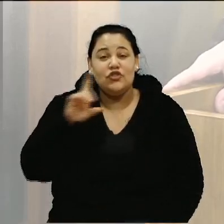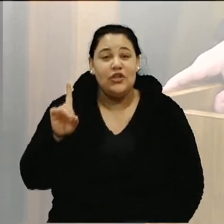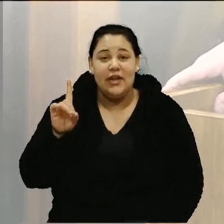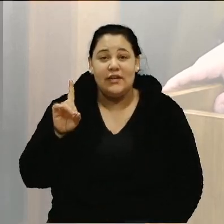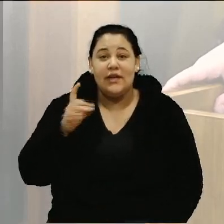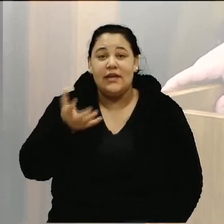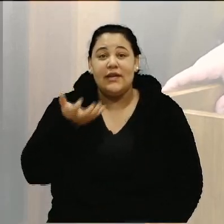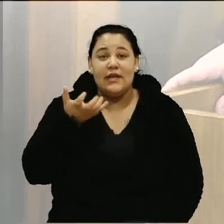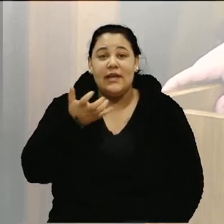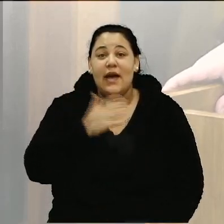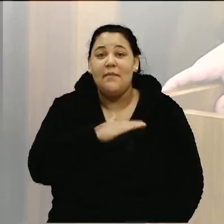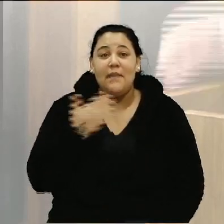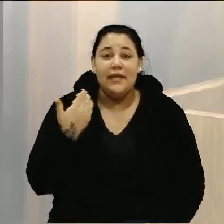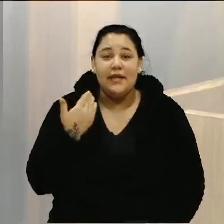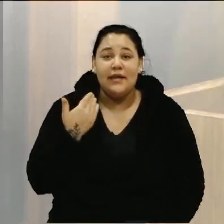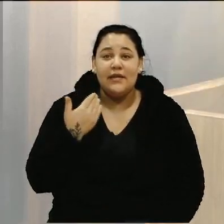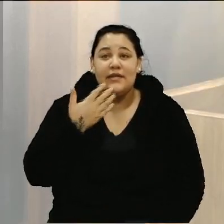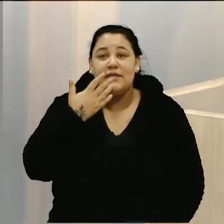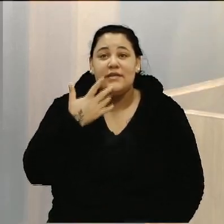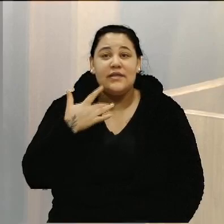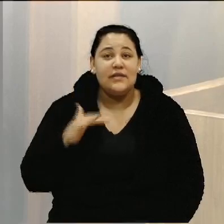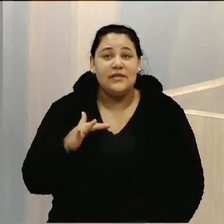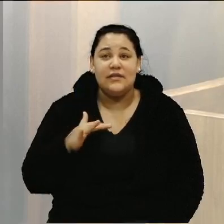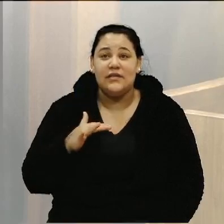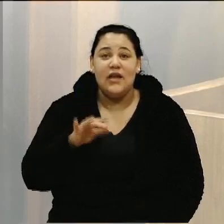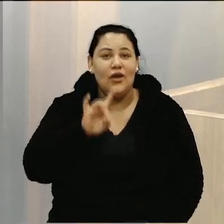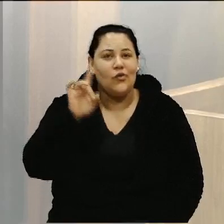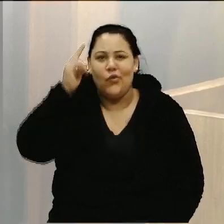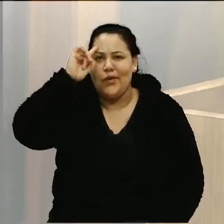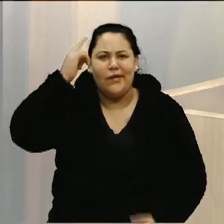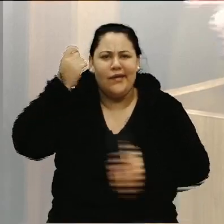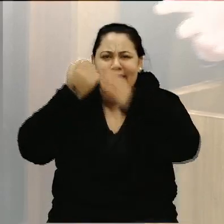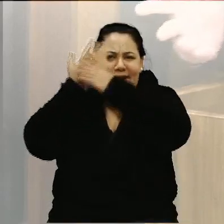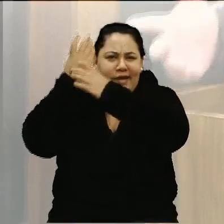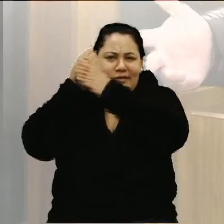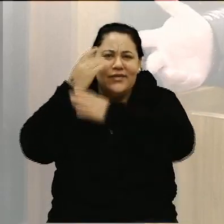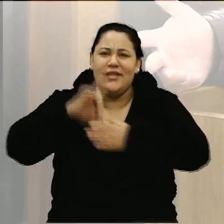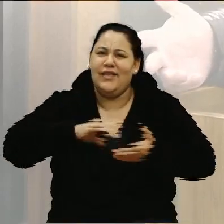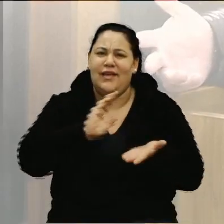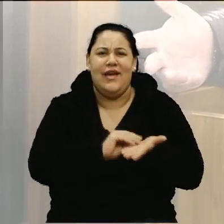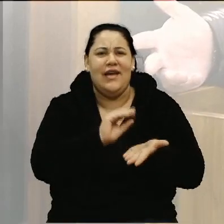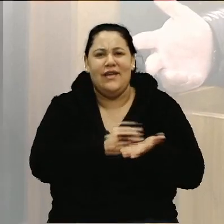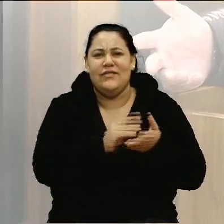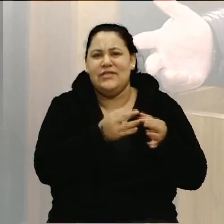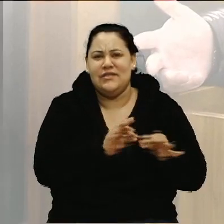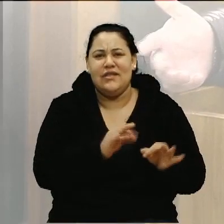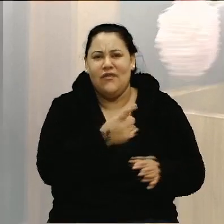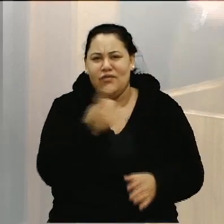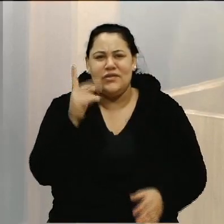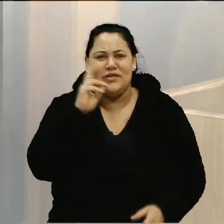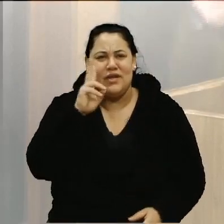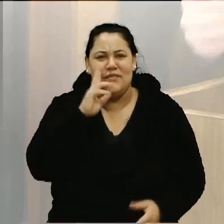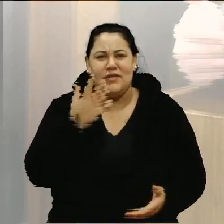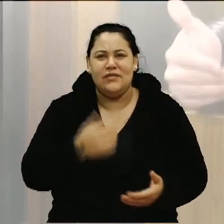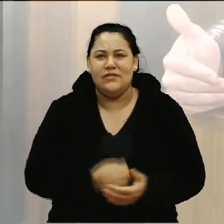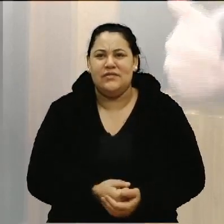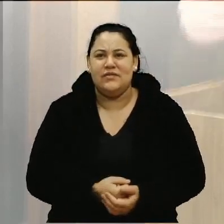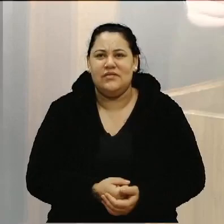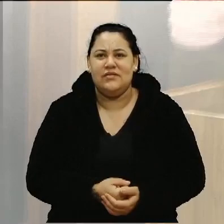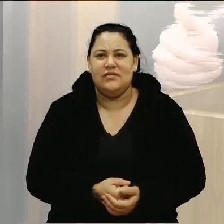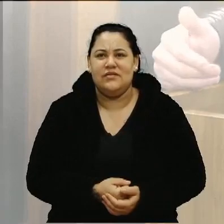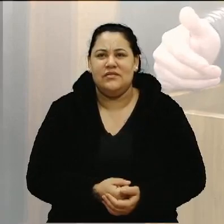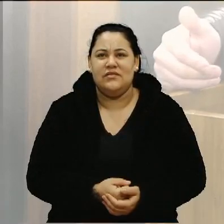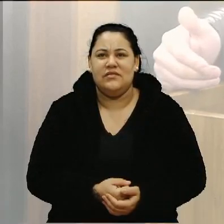as crianças de direita. Não estou inventando da minha cabeça, tem gravação, gente. Saiu na mídia